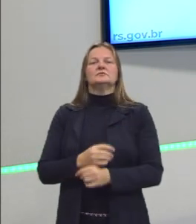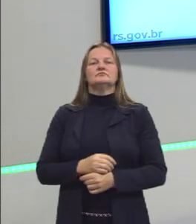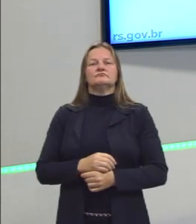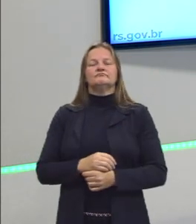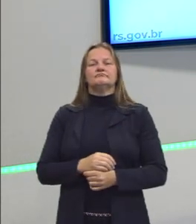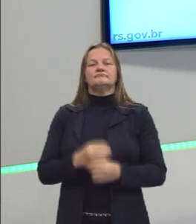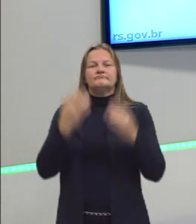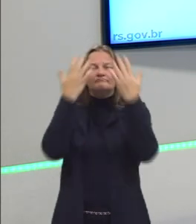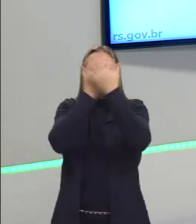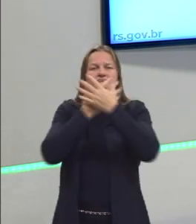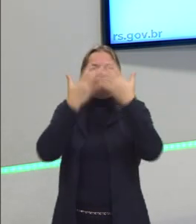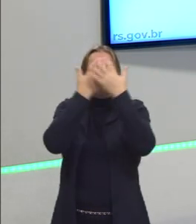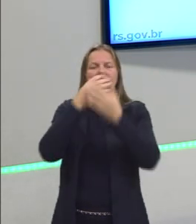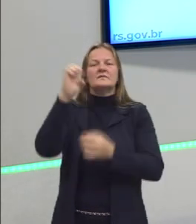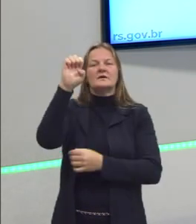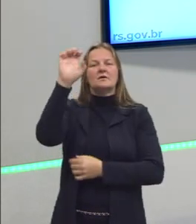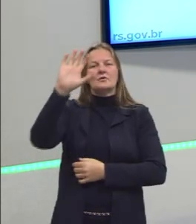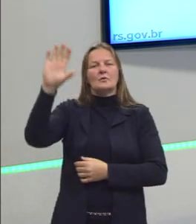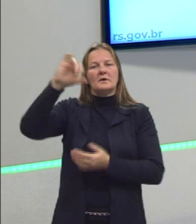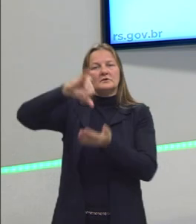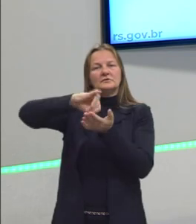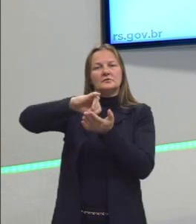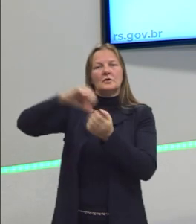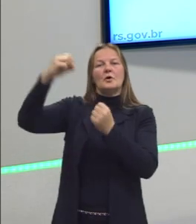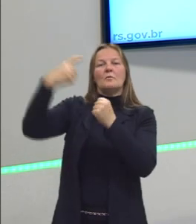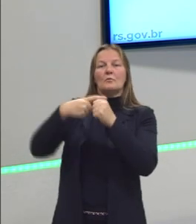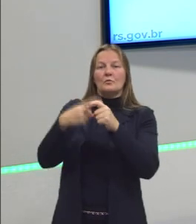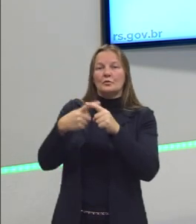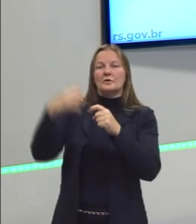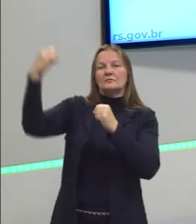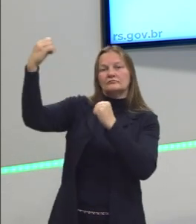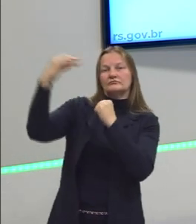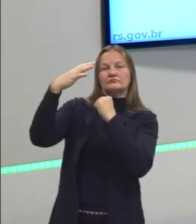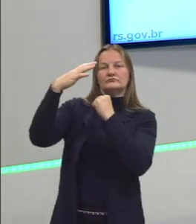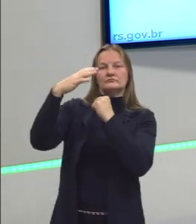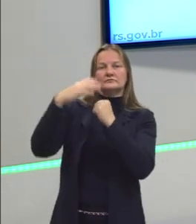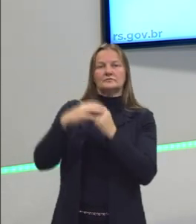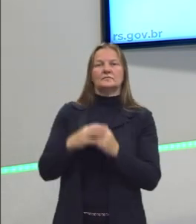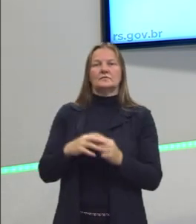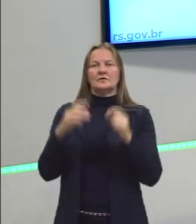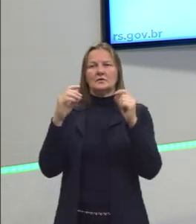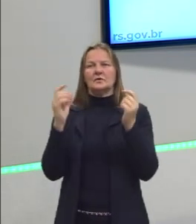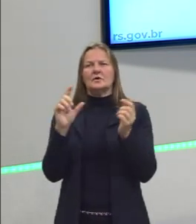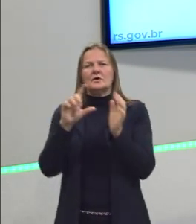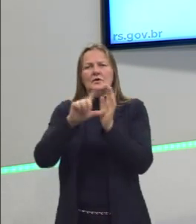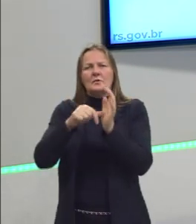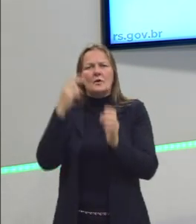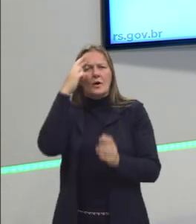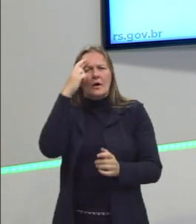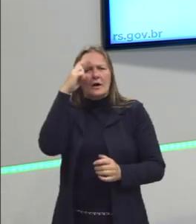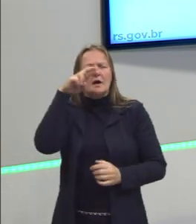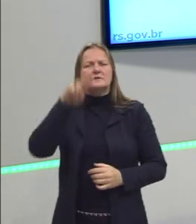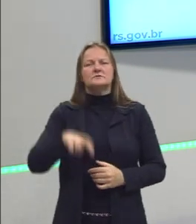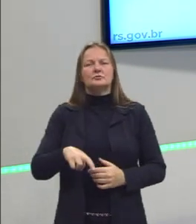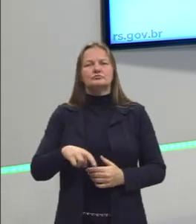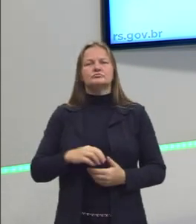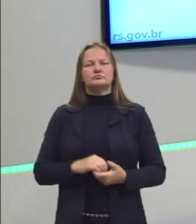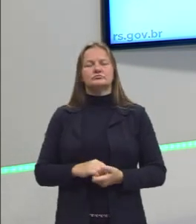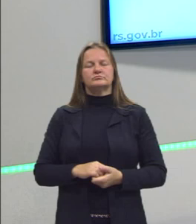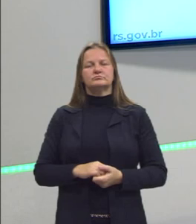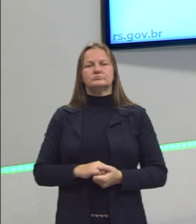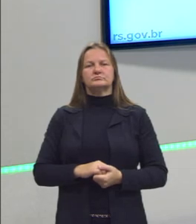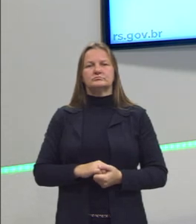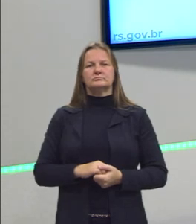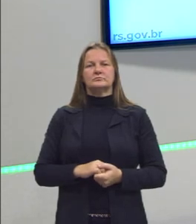uma visão bastante eurocêntrica baseada no Iluminismo que agora tá ali então a ilustração através da Razão EA razão